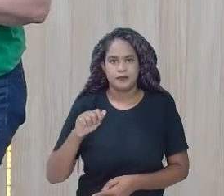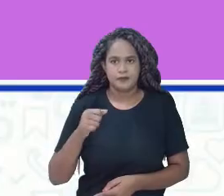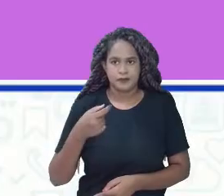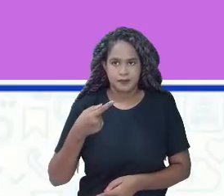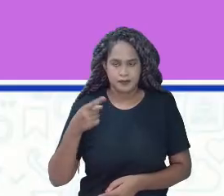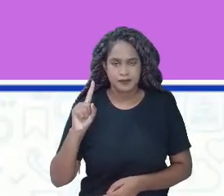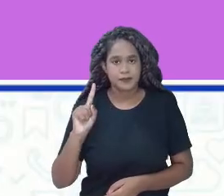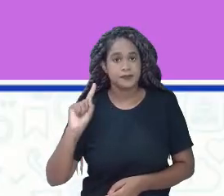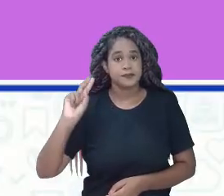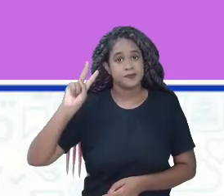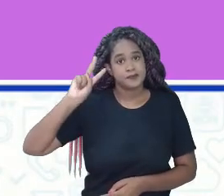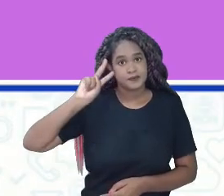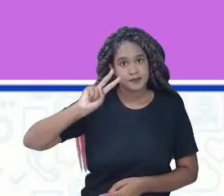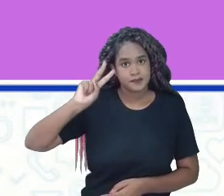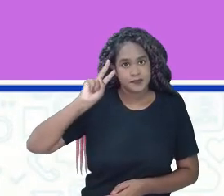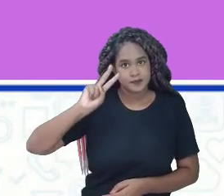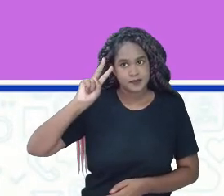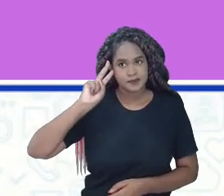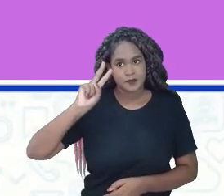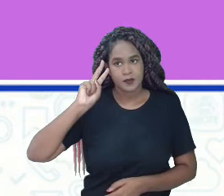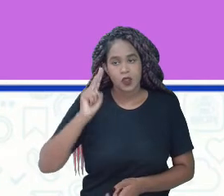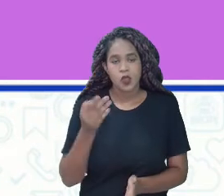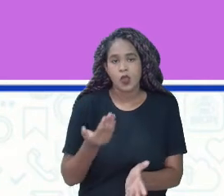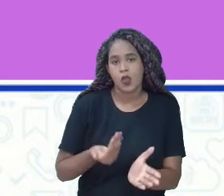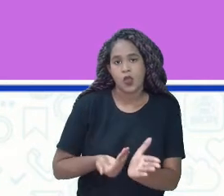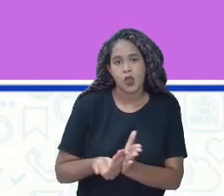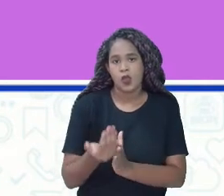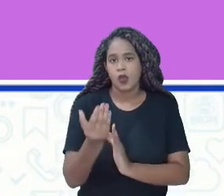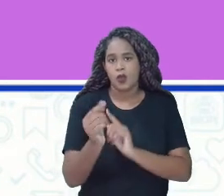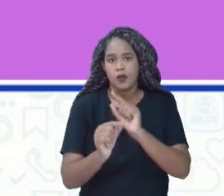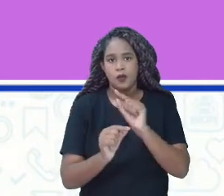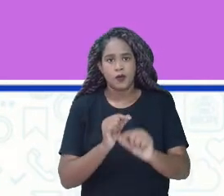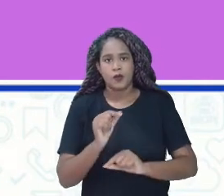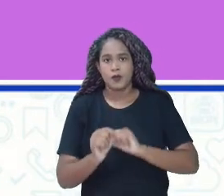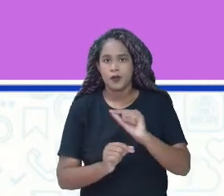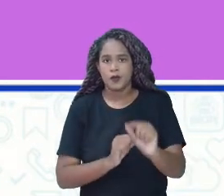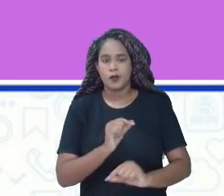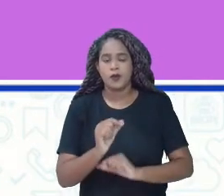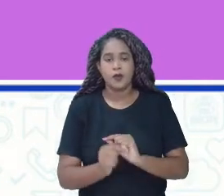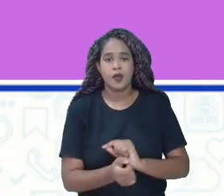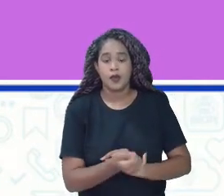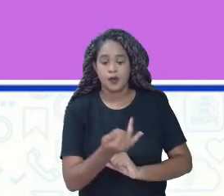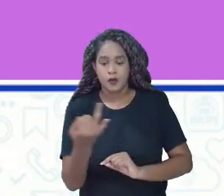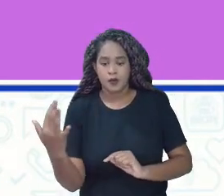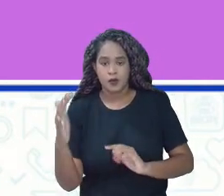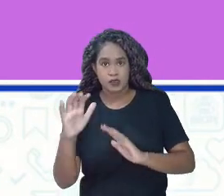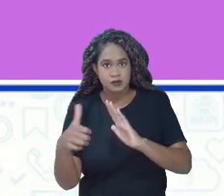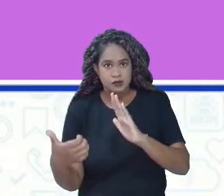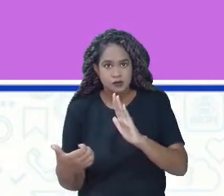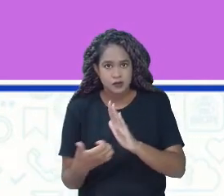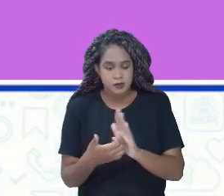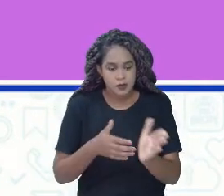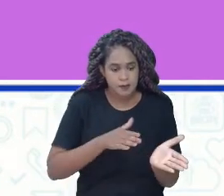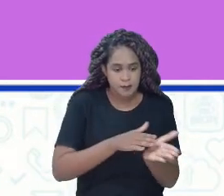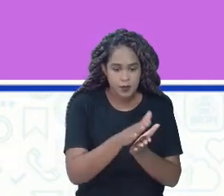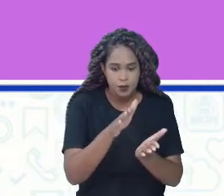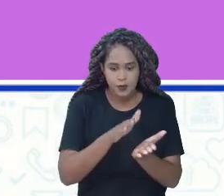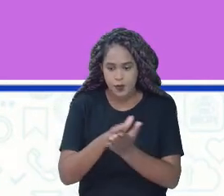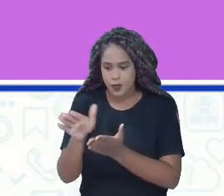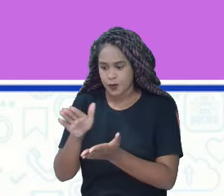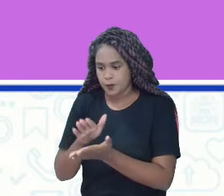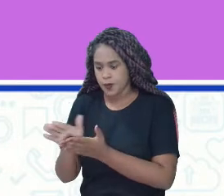Essas histórias passaram a ser publicadas por algumas editoras na década de